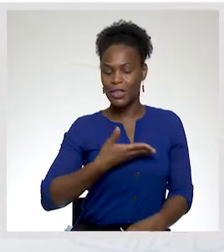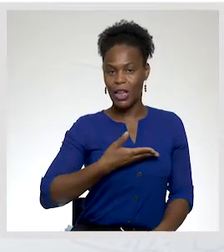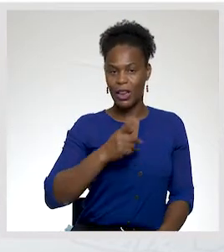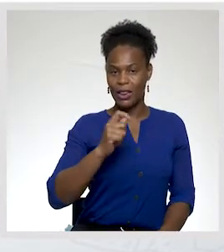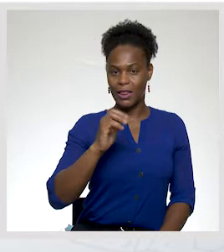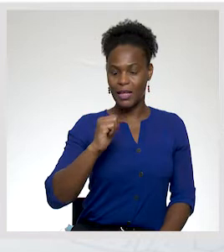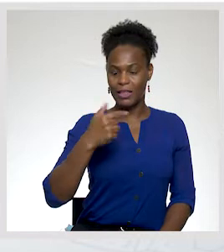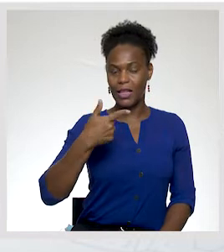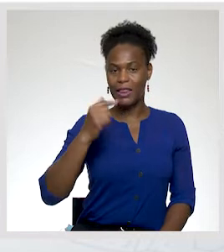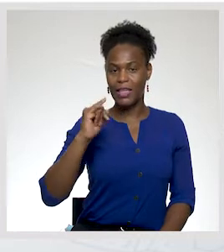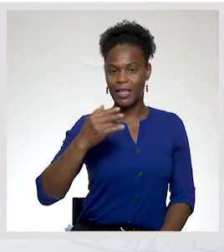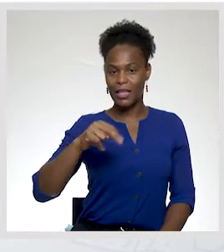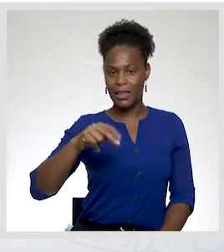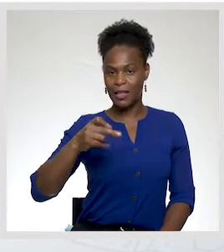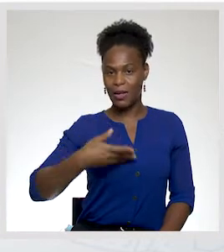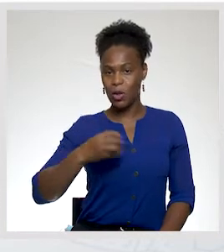e destinatário.